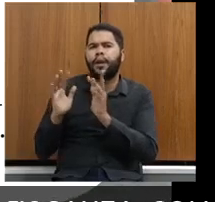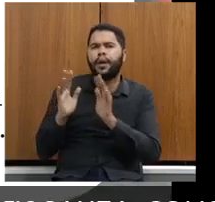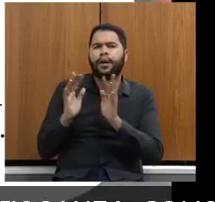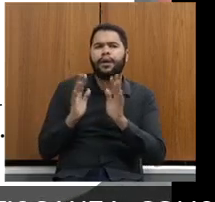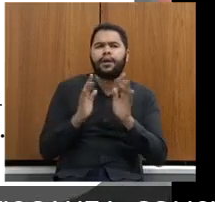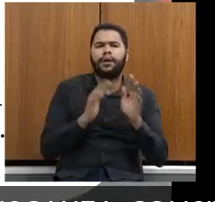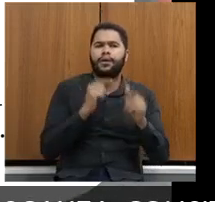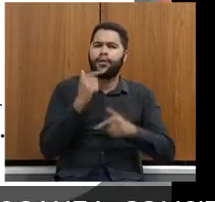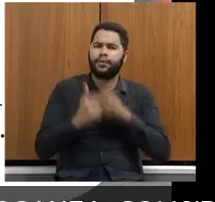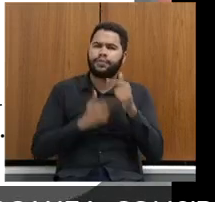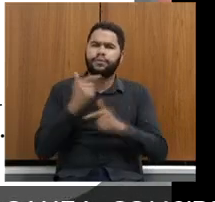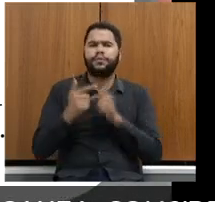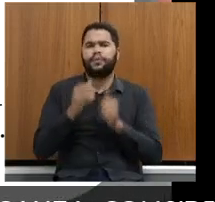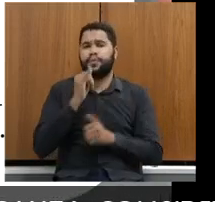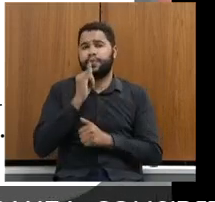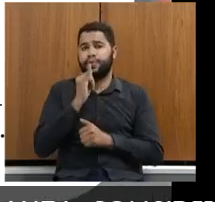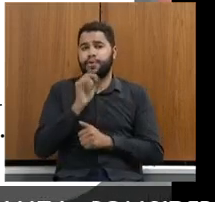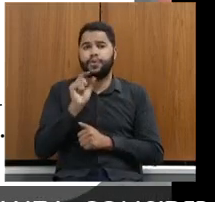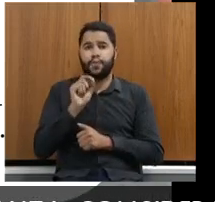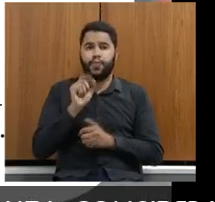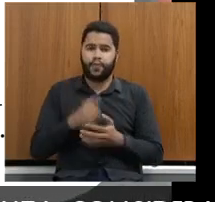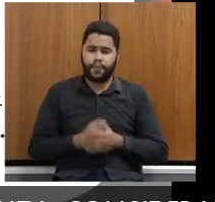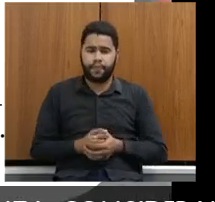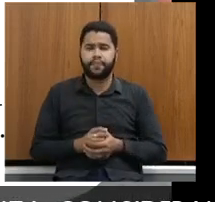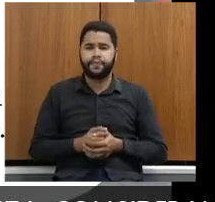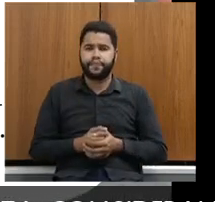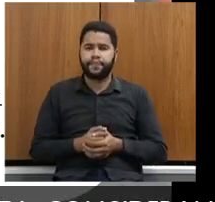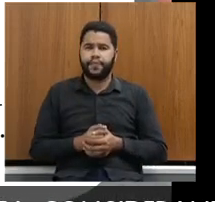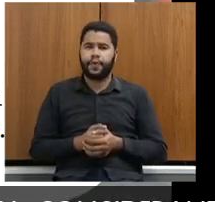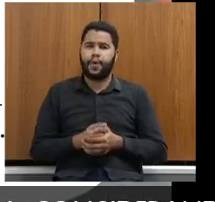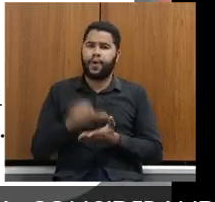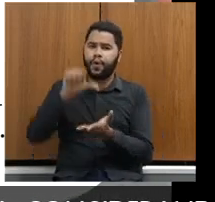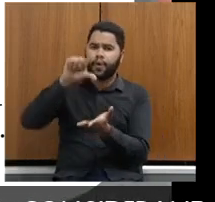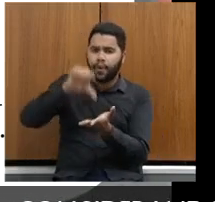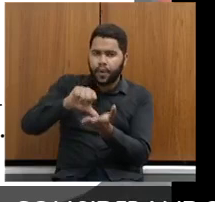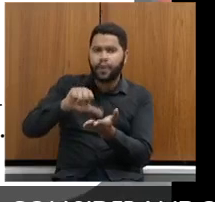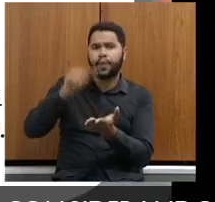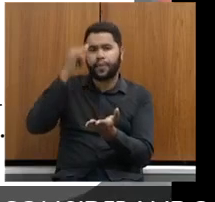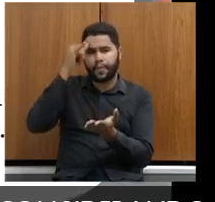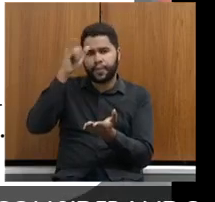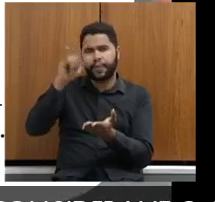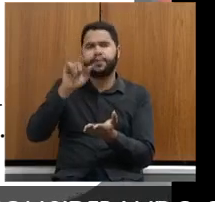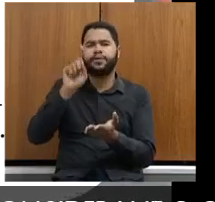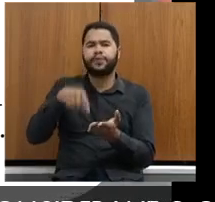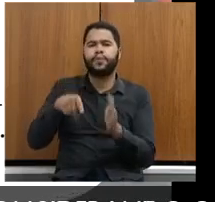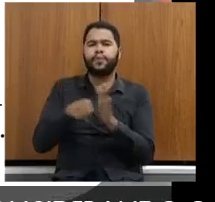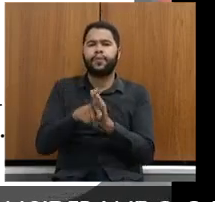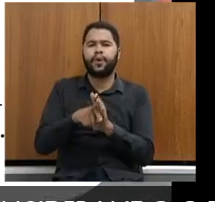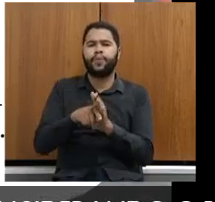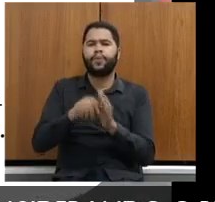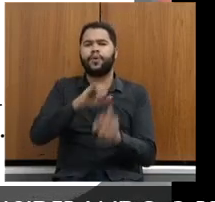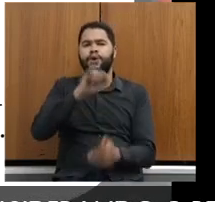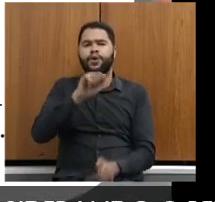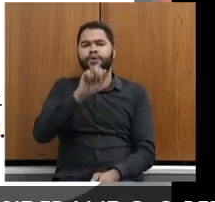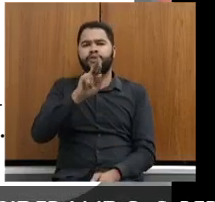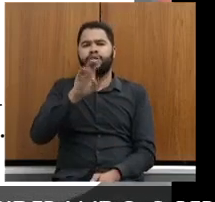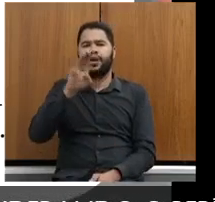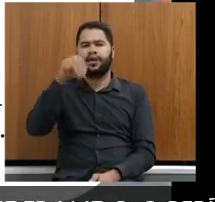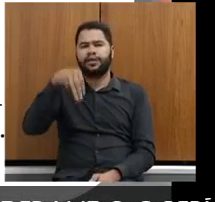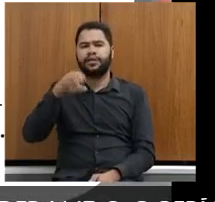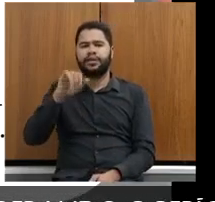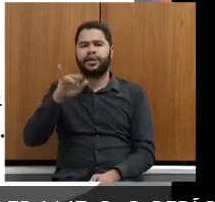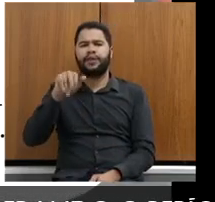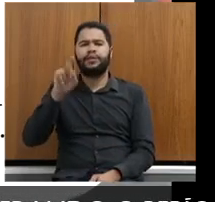atividade retomadas né A exemplo da da unidade de prevenção do Jardim Canaã atividades aí também com fica